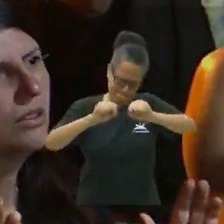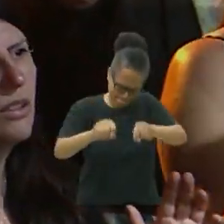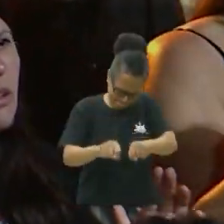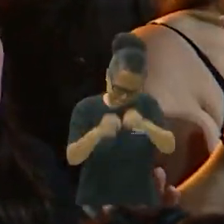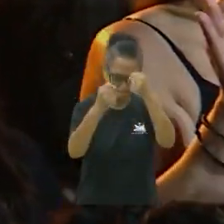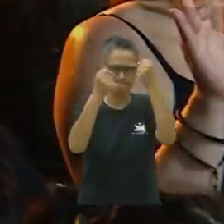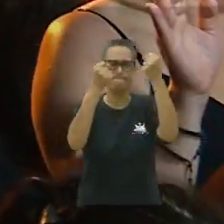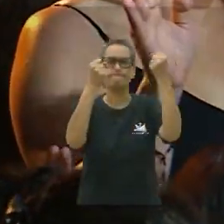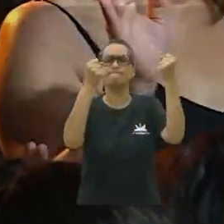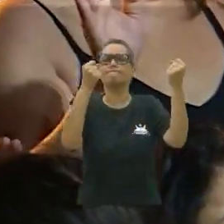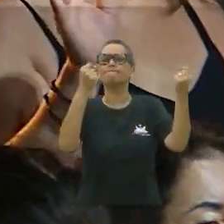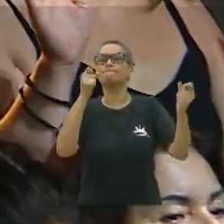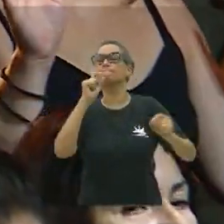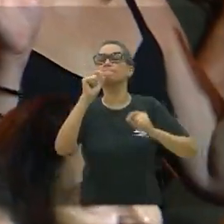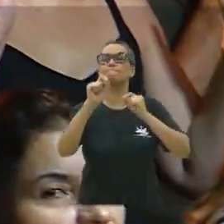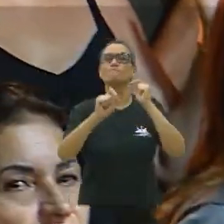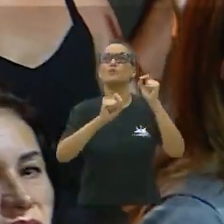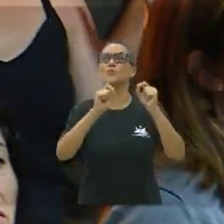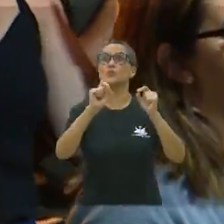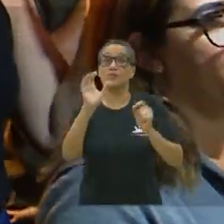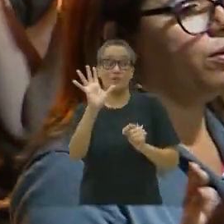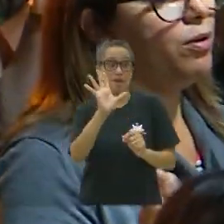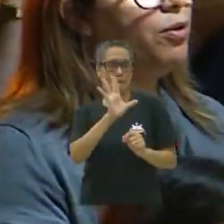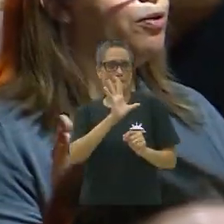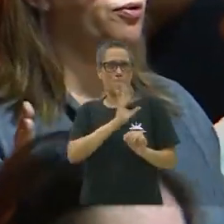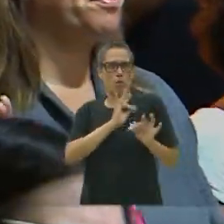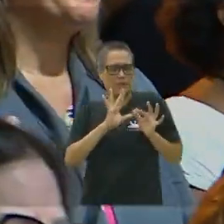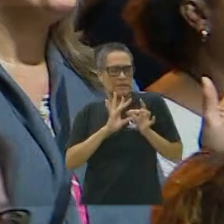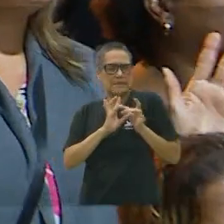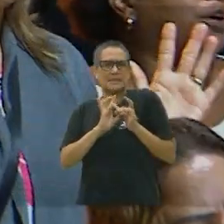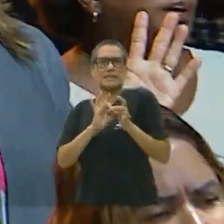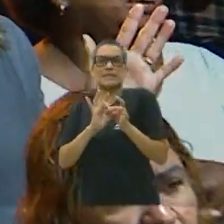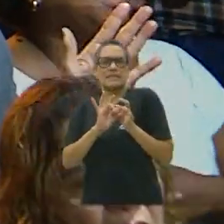romper o que o amor selou.